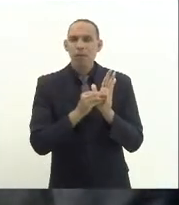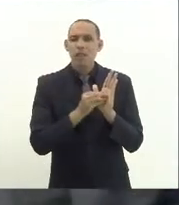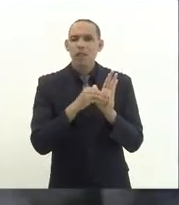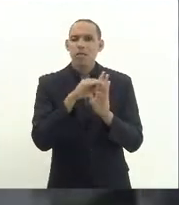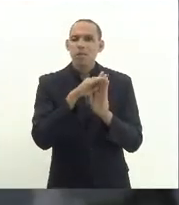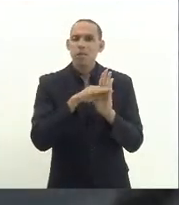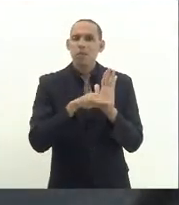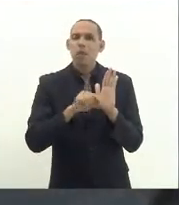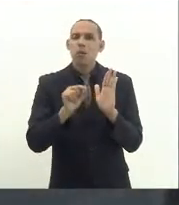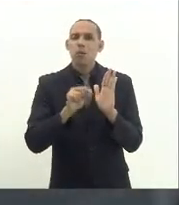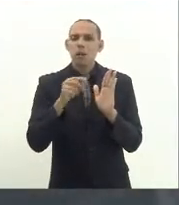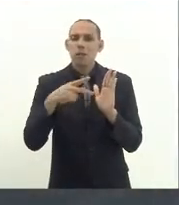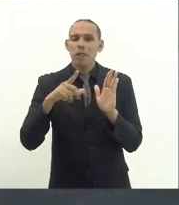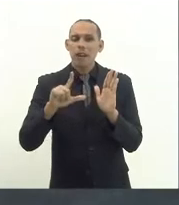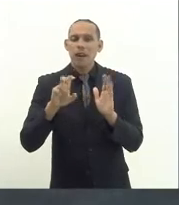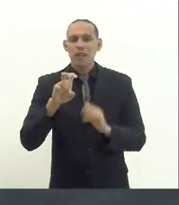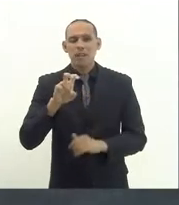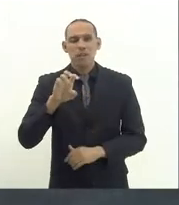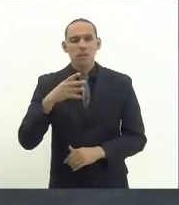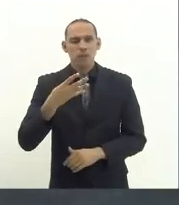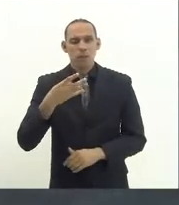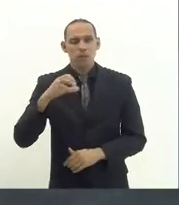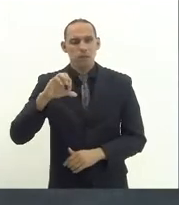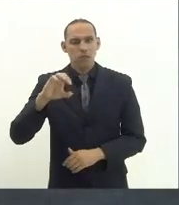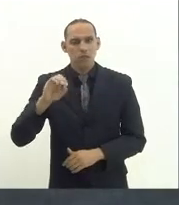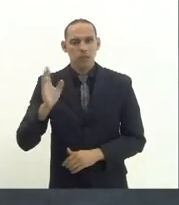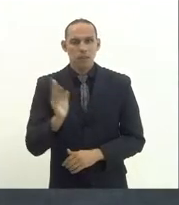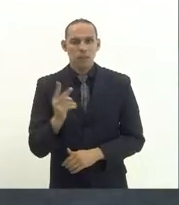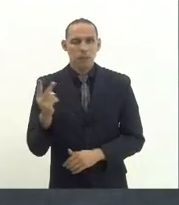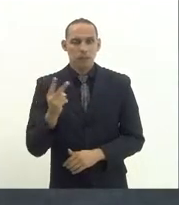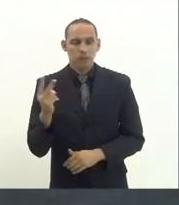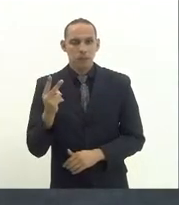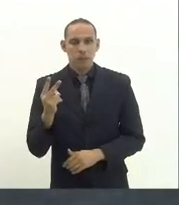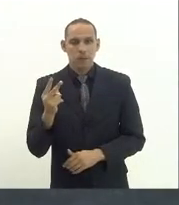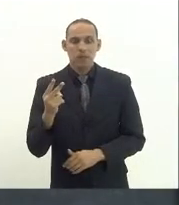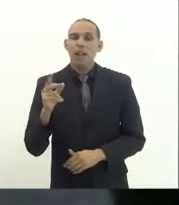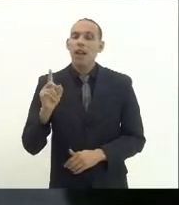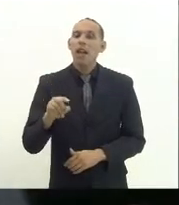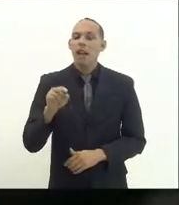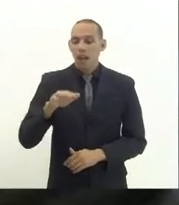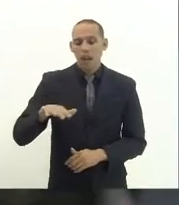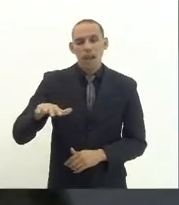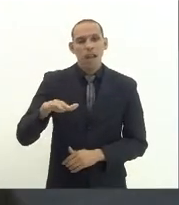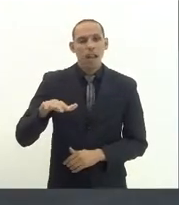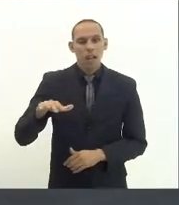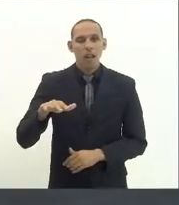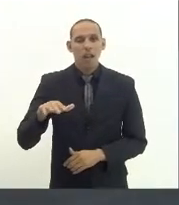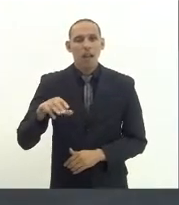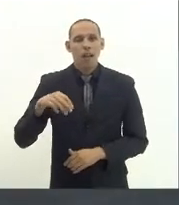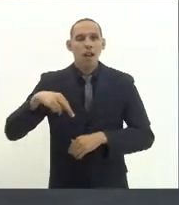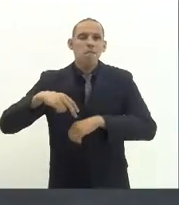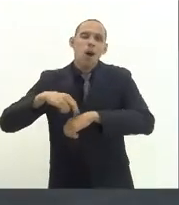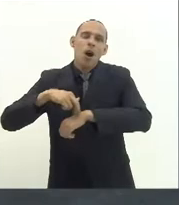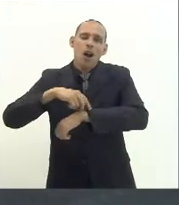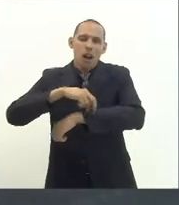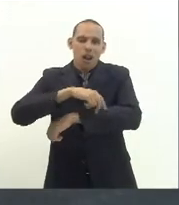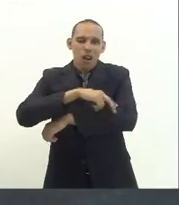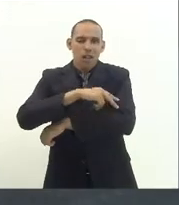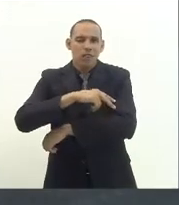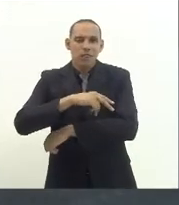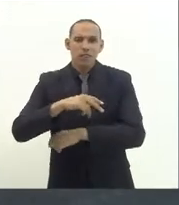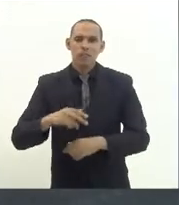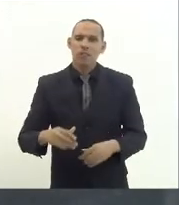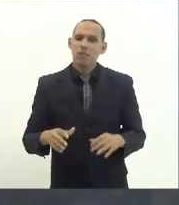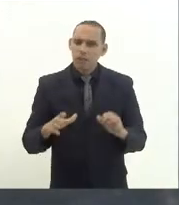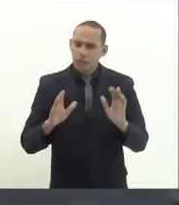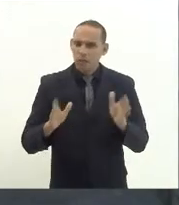pauta o PL 54902 dois que é o setor da moda que já